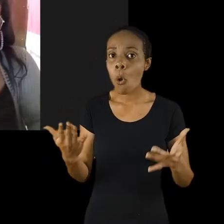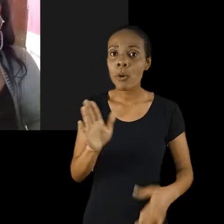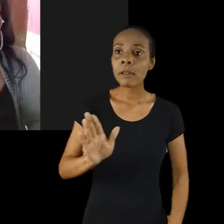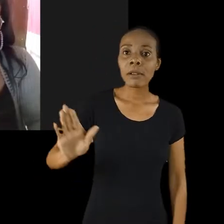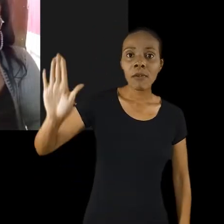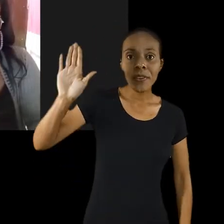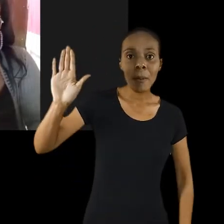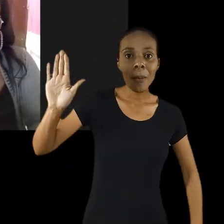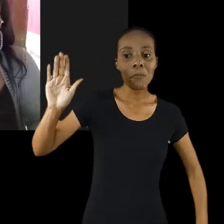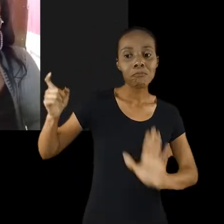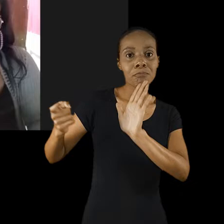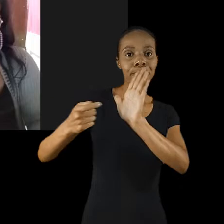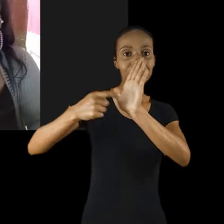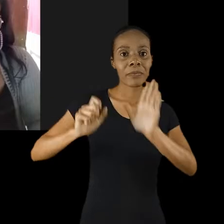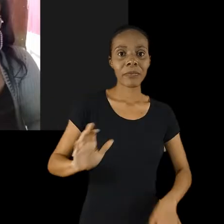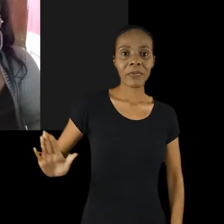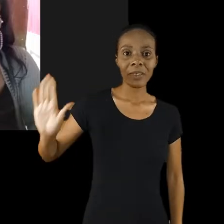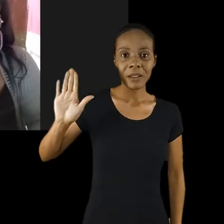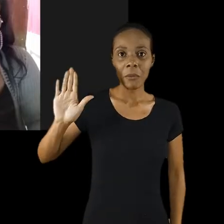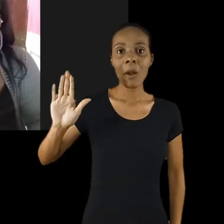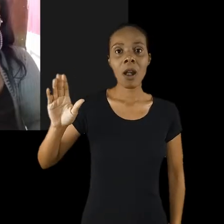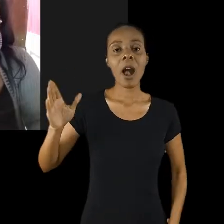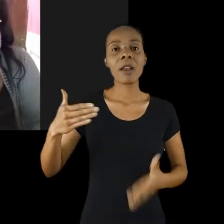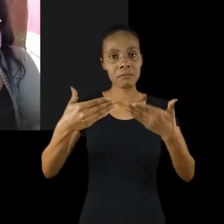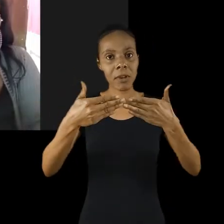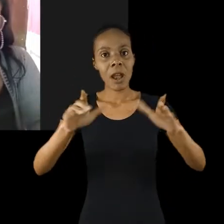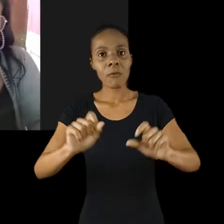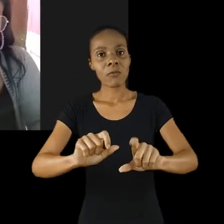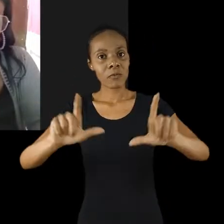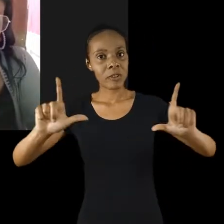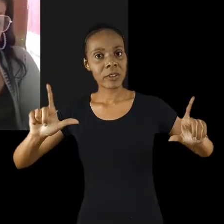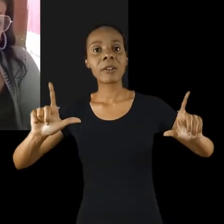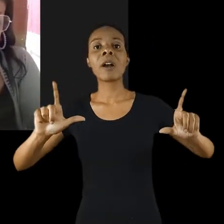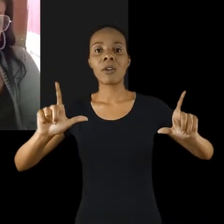câmera, para vocês se interagirem. Então, eu vou começar pelo Jazz